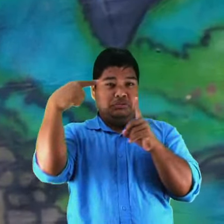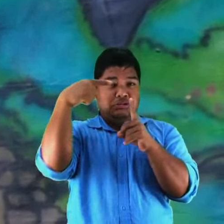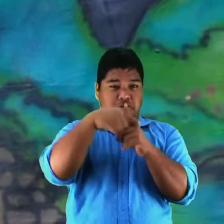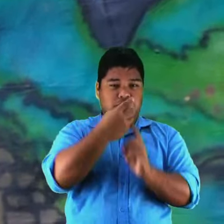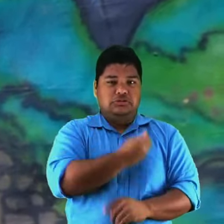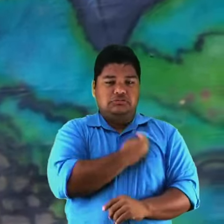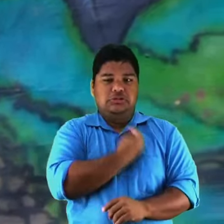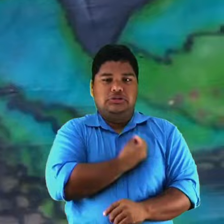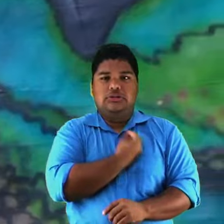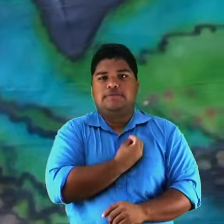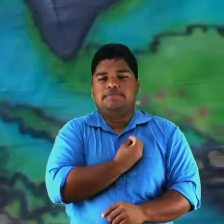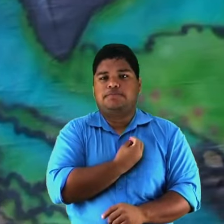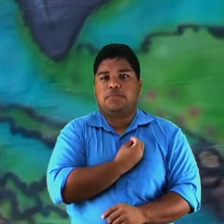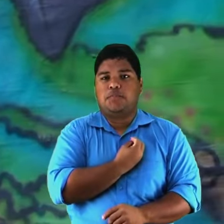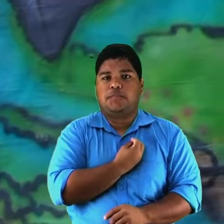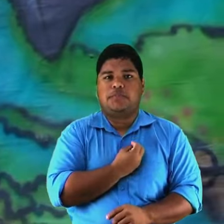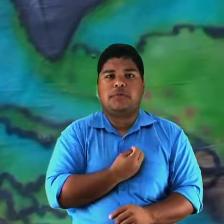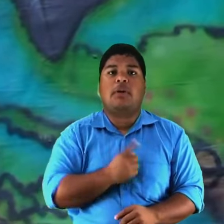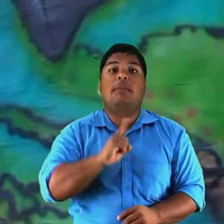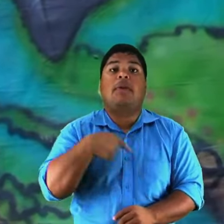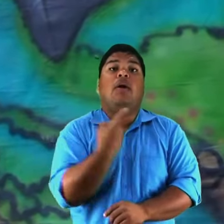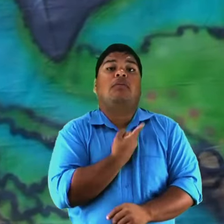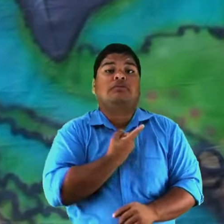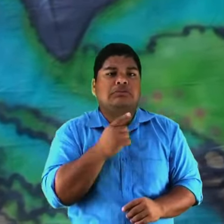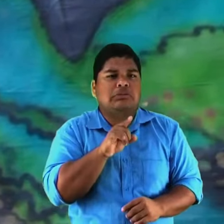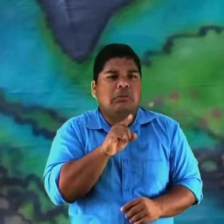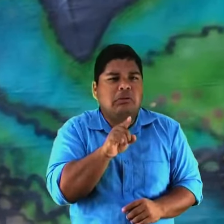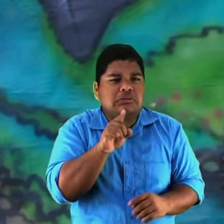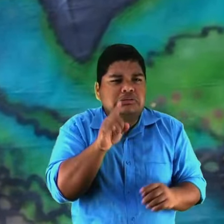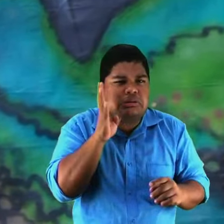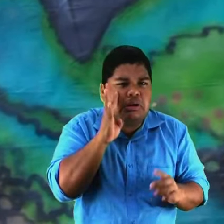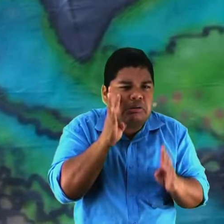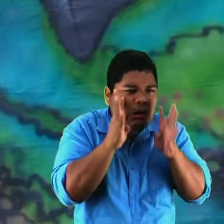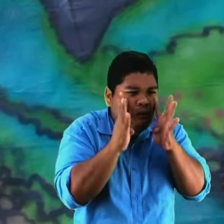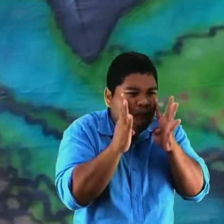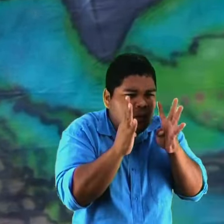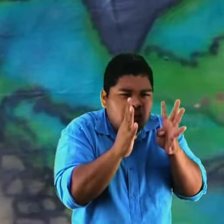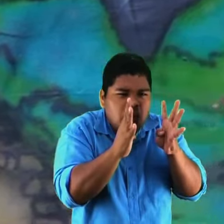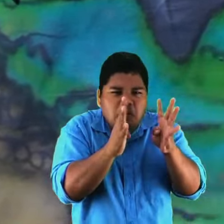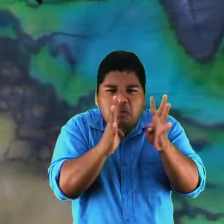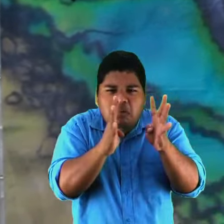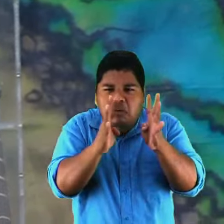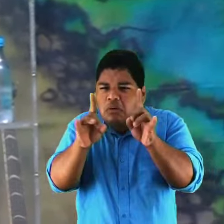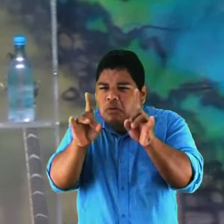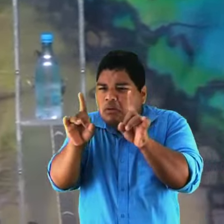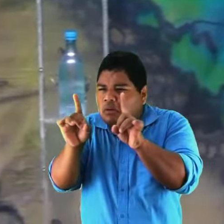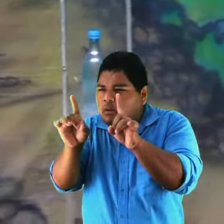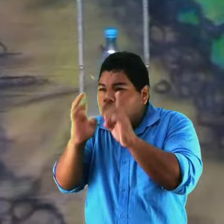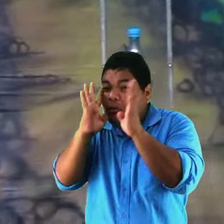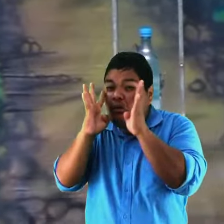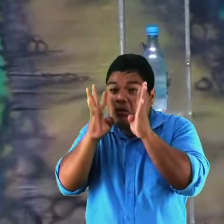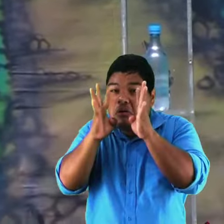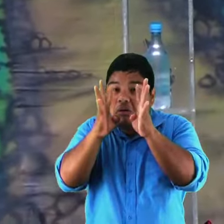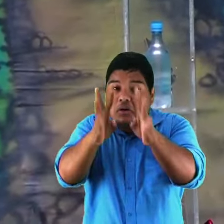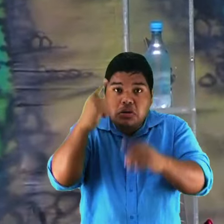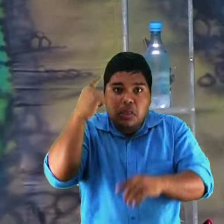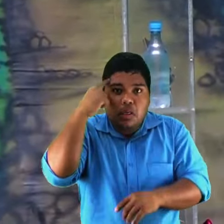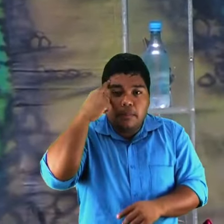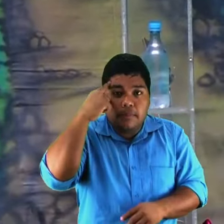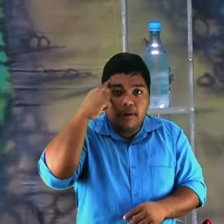vida. Para onde nós direcionarmos os nossos olhos, a nossa